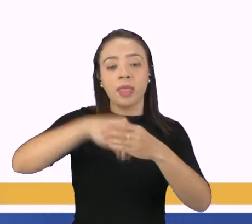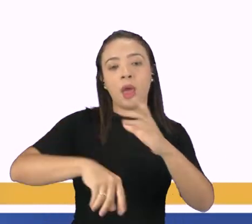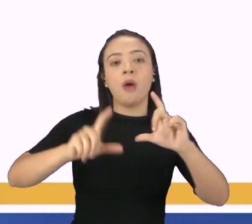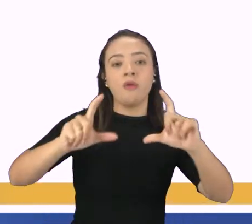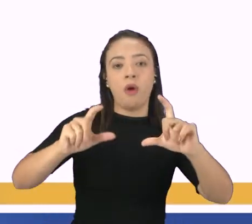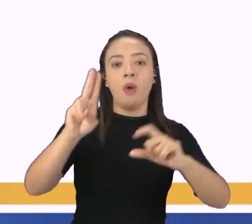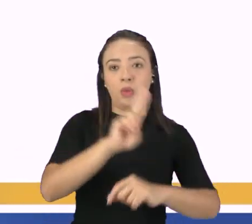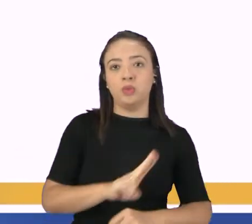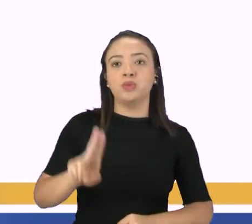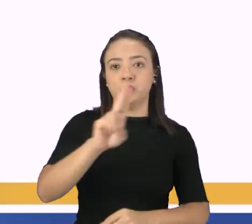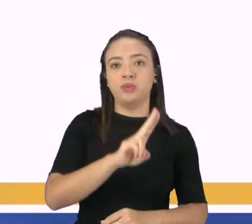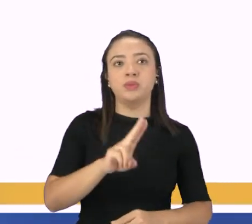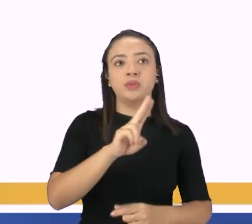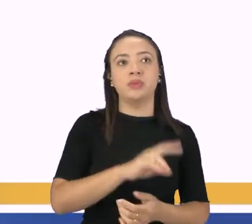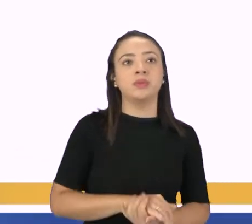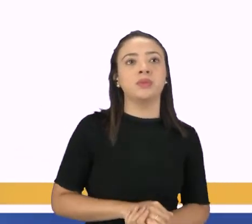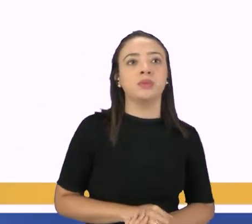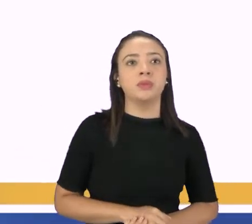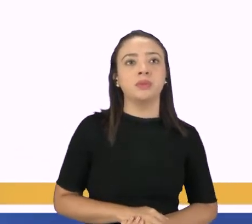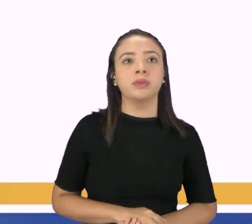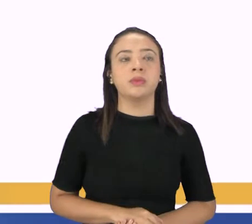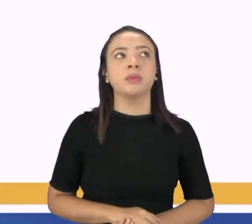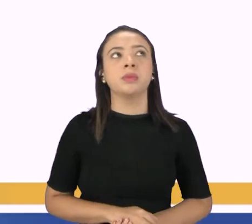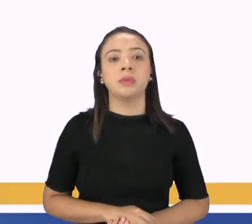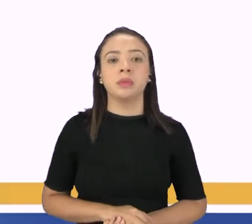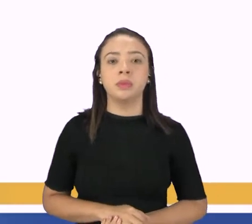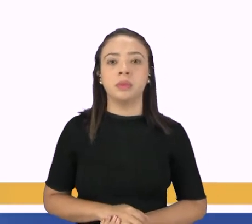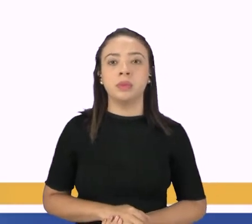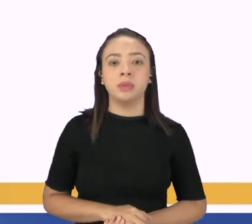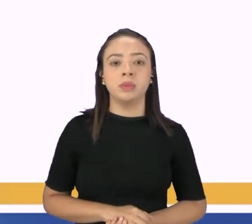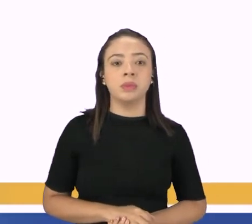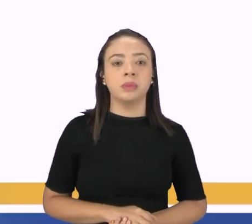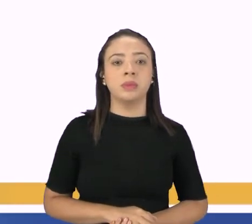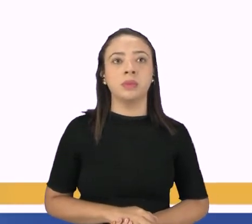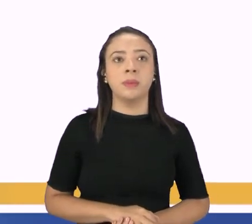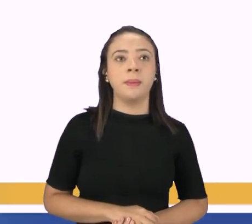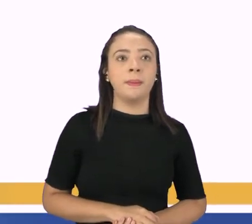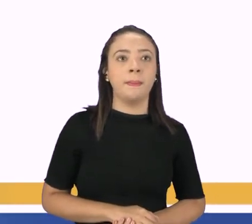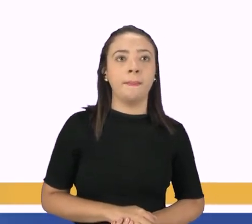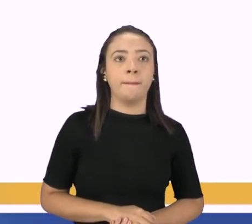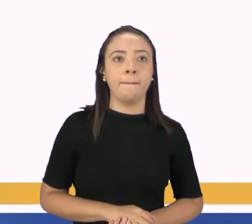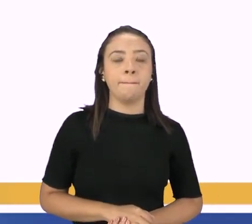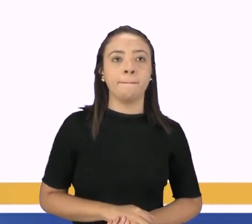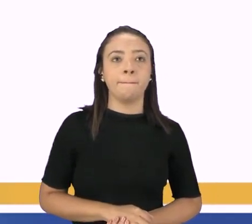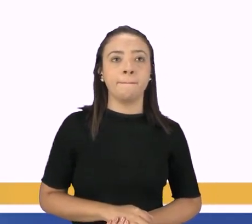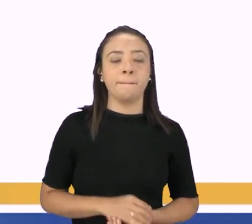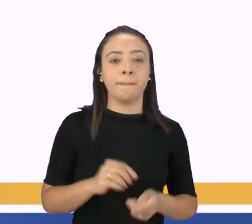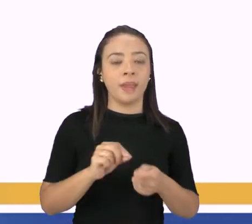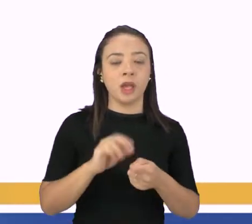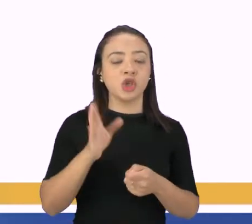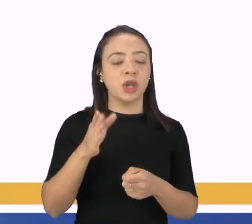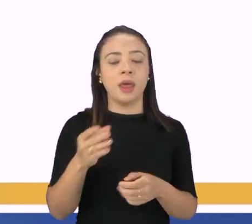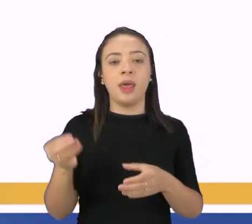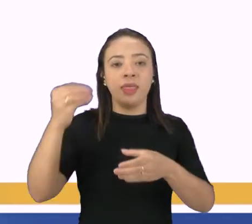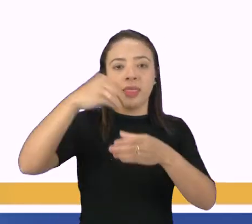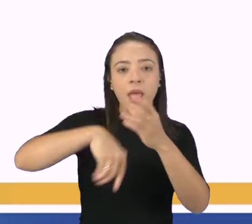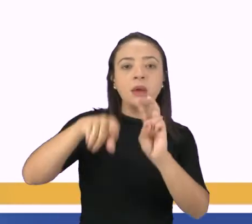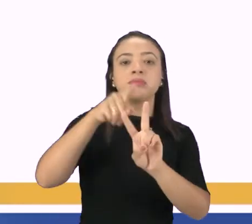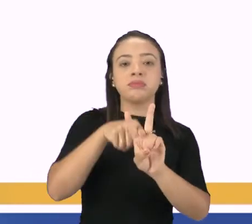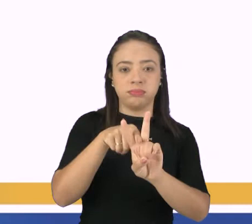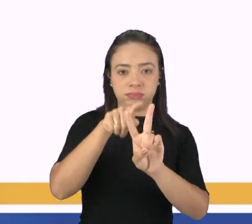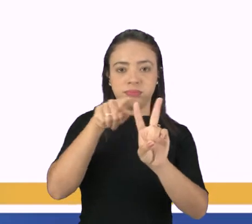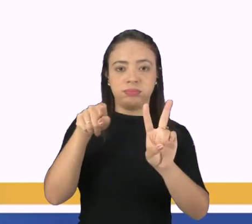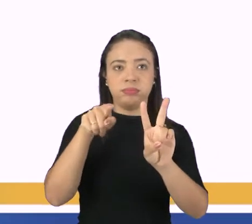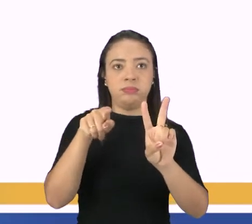né? Sem extrair o discriminante anteriormente, né? Já resolver lá dentro da raiz. Aqui nós